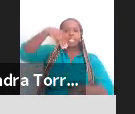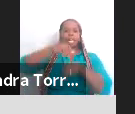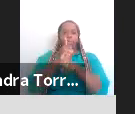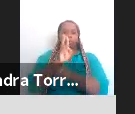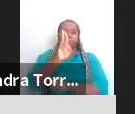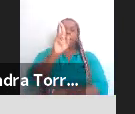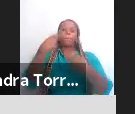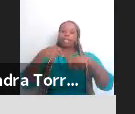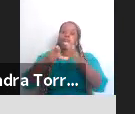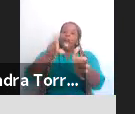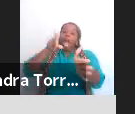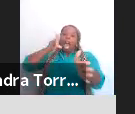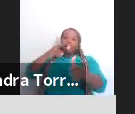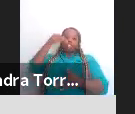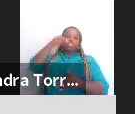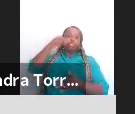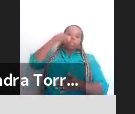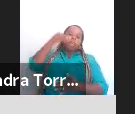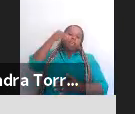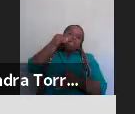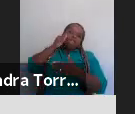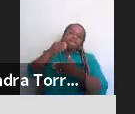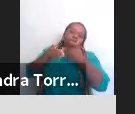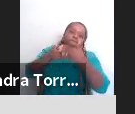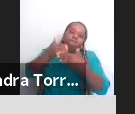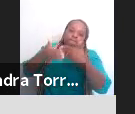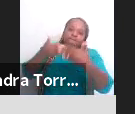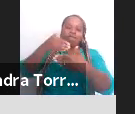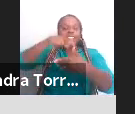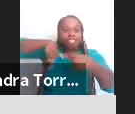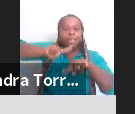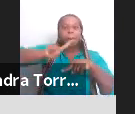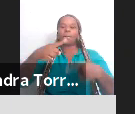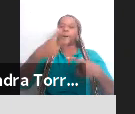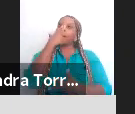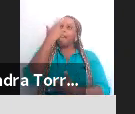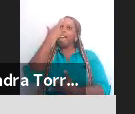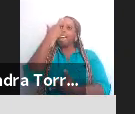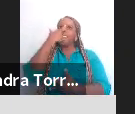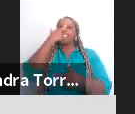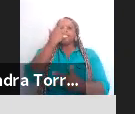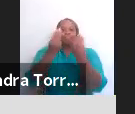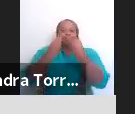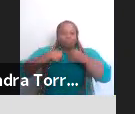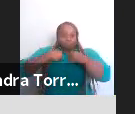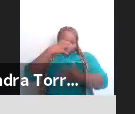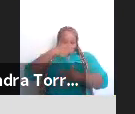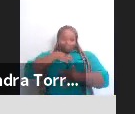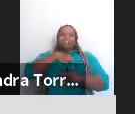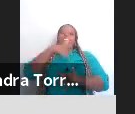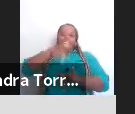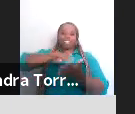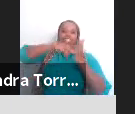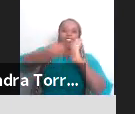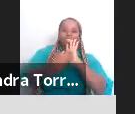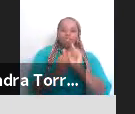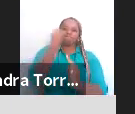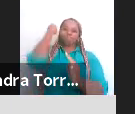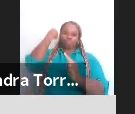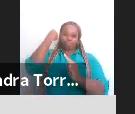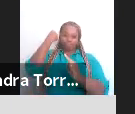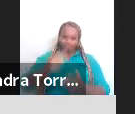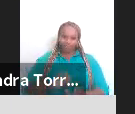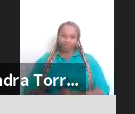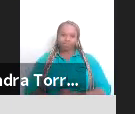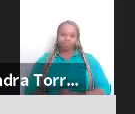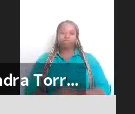por experiências mais curtas e ser picado pelo bichinho, né, da tradução, como a gente foi picada lá atrás, né?